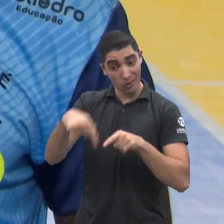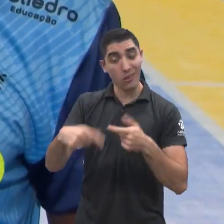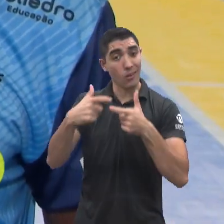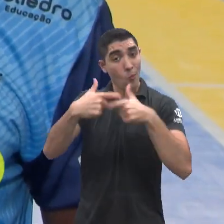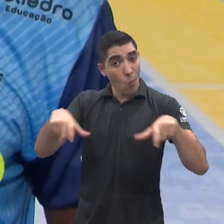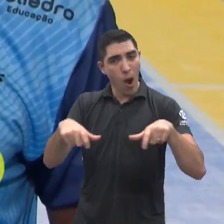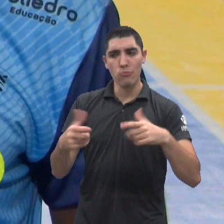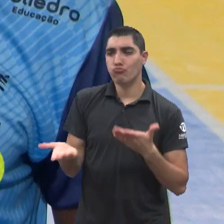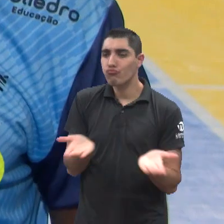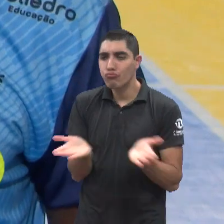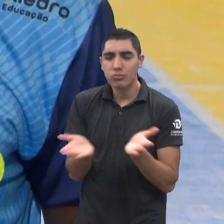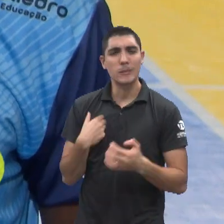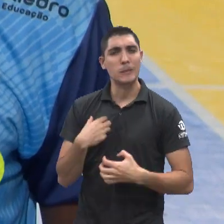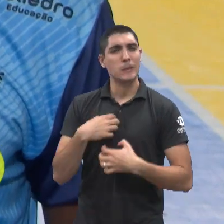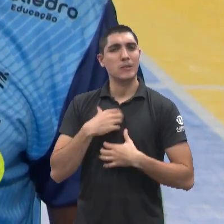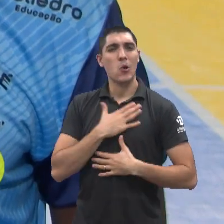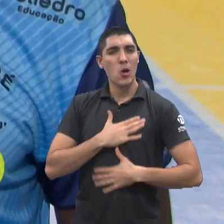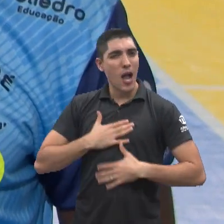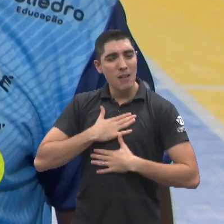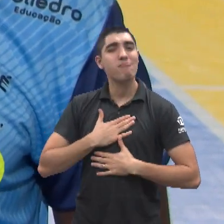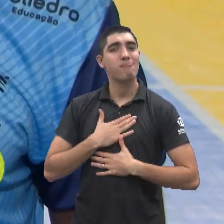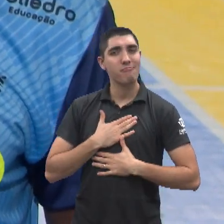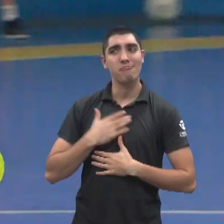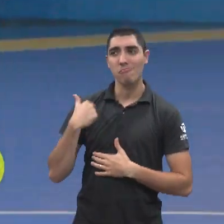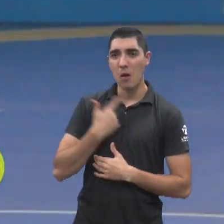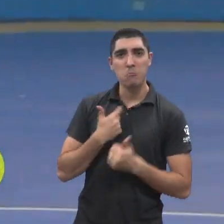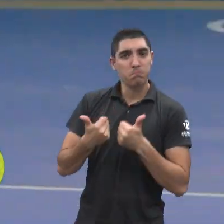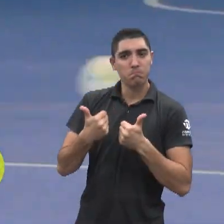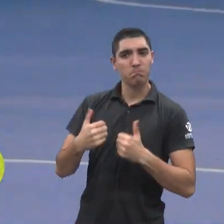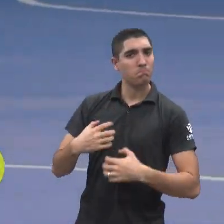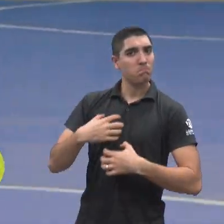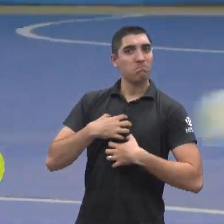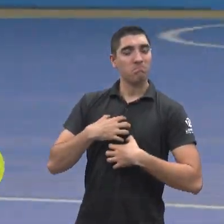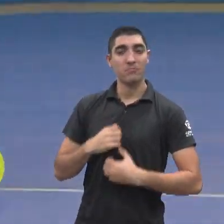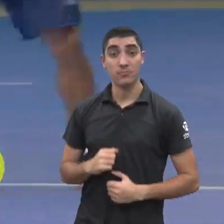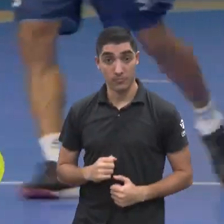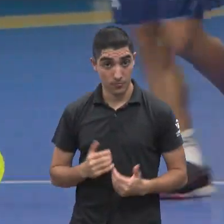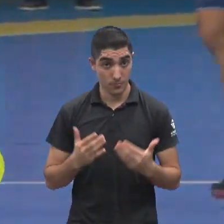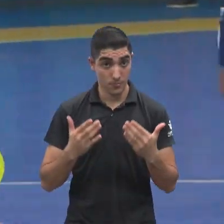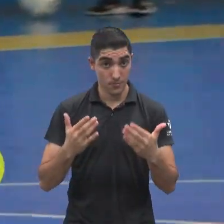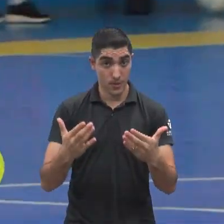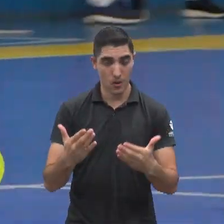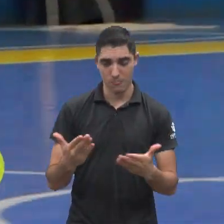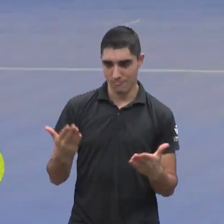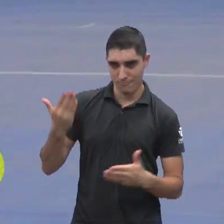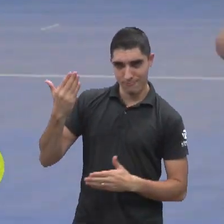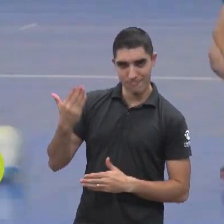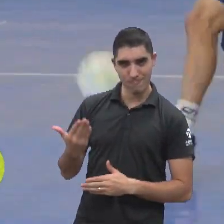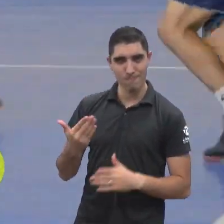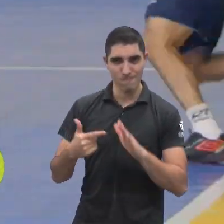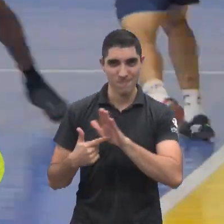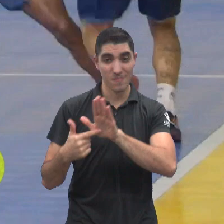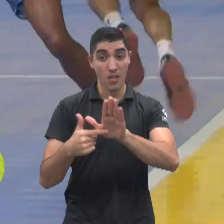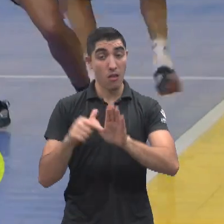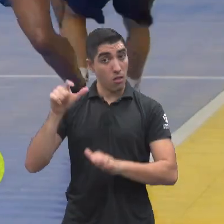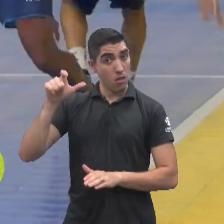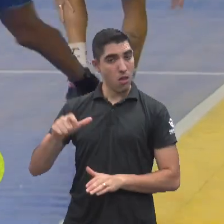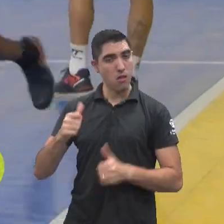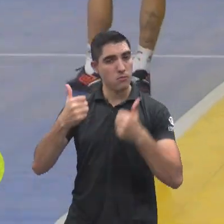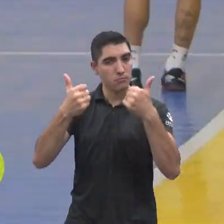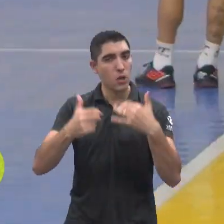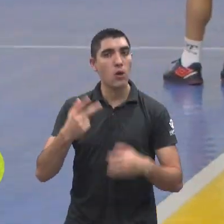confortável, muita vontade com tudo que vem acontecendo e está acontecendo assim. E para se apresentar à torcida, Danilo nos contou quais são as